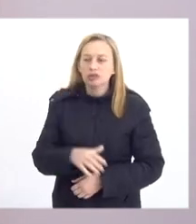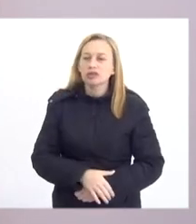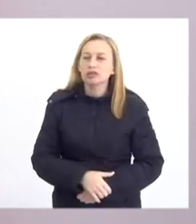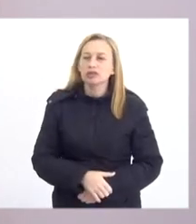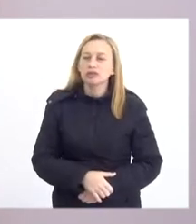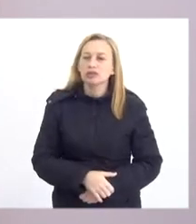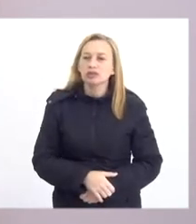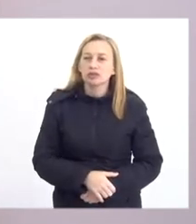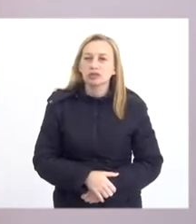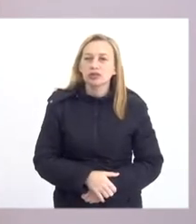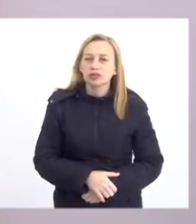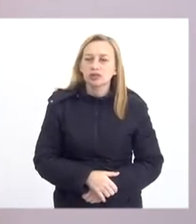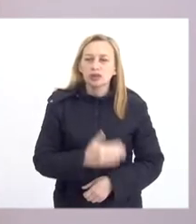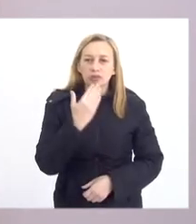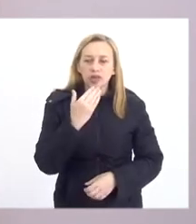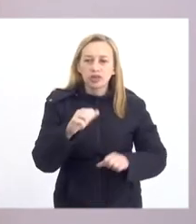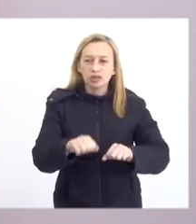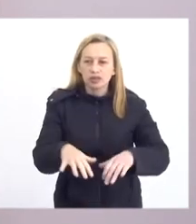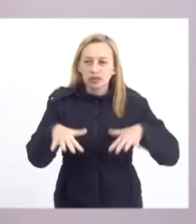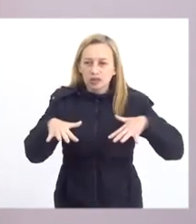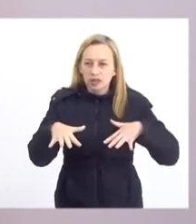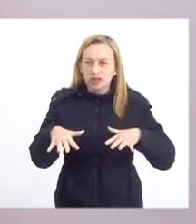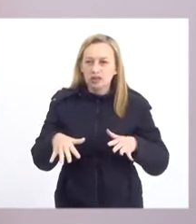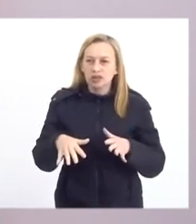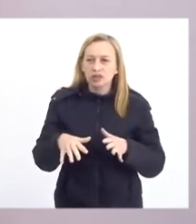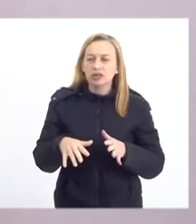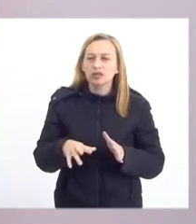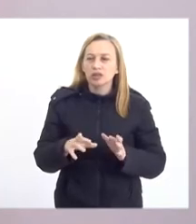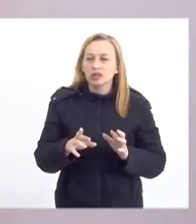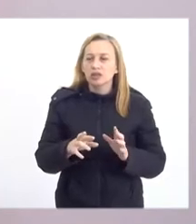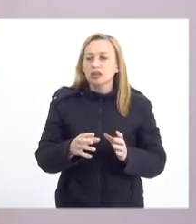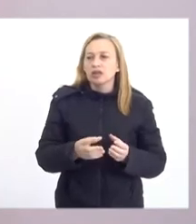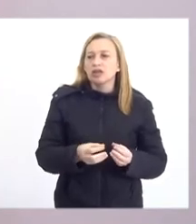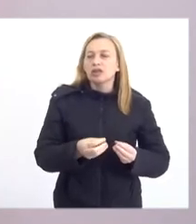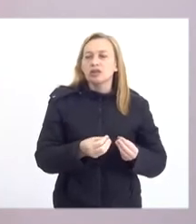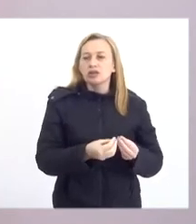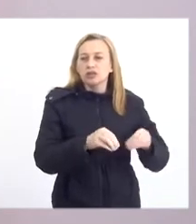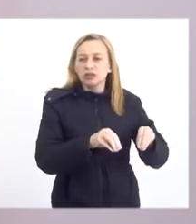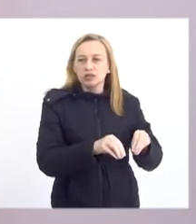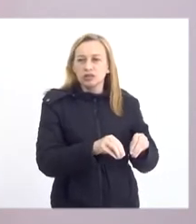O parecer sugerido em plenário na sessão do dia 6 do 10 é a prejudicabilidade pela lei